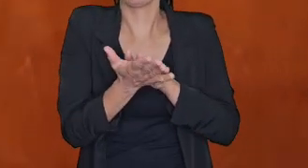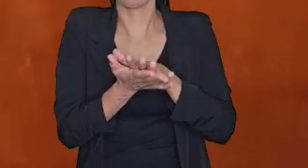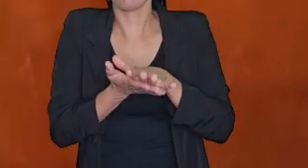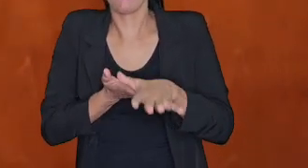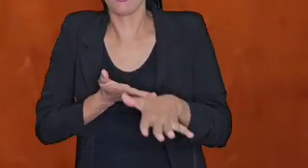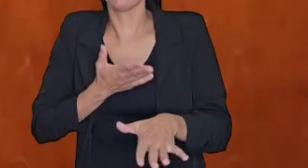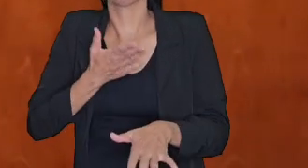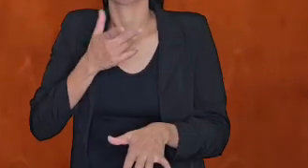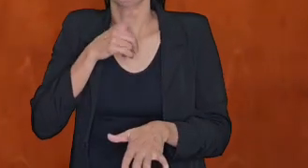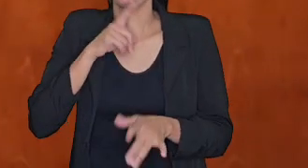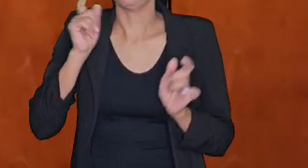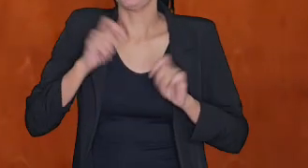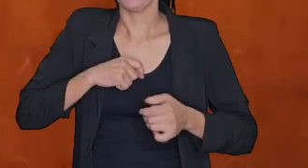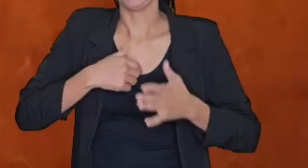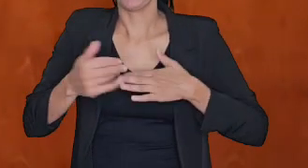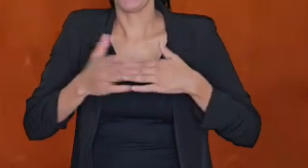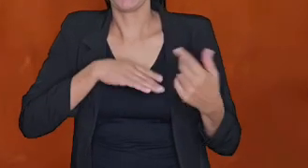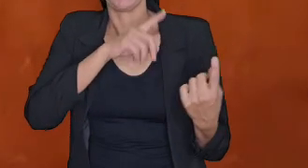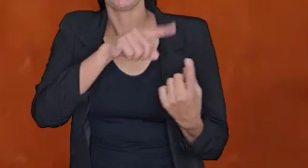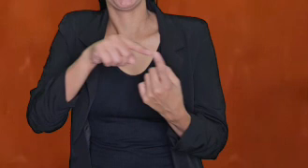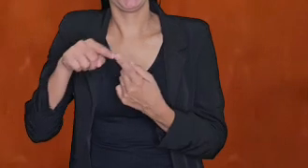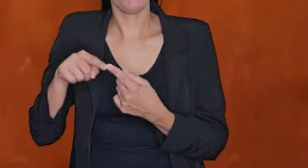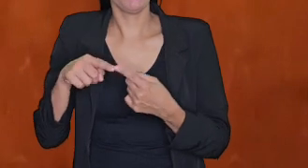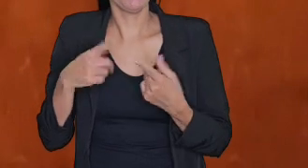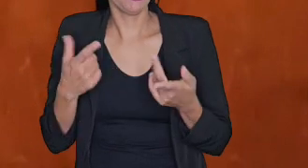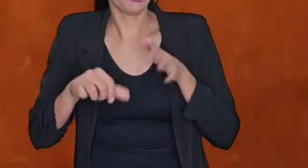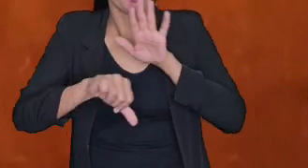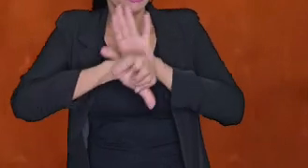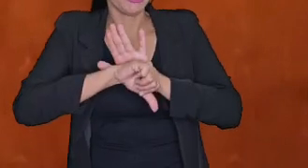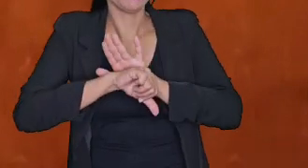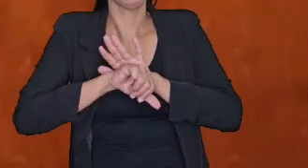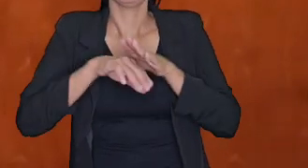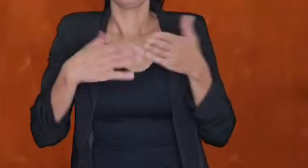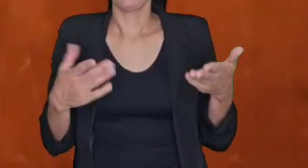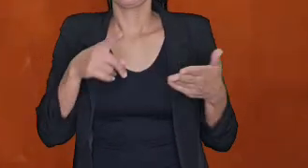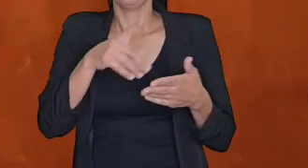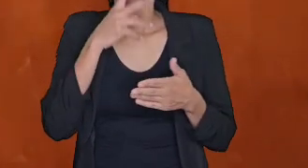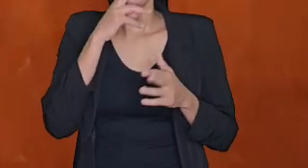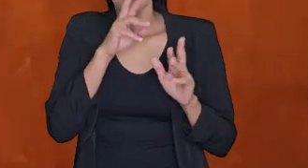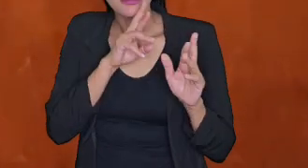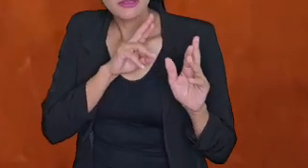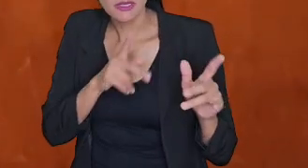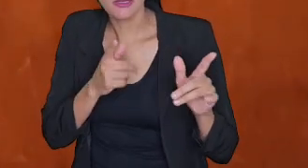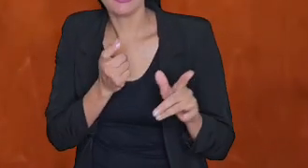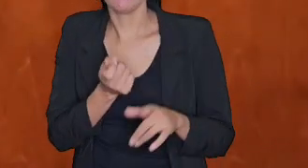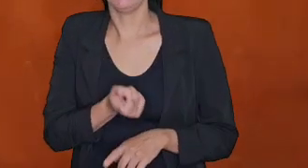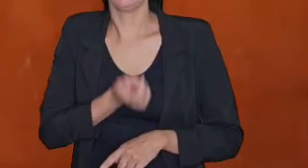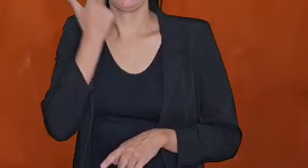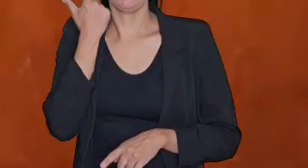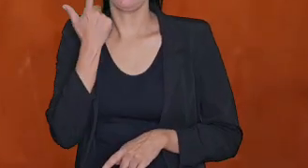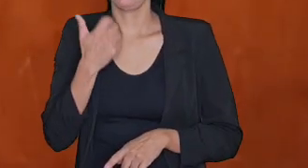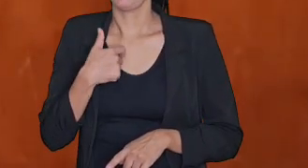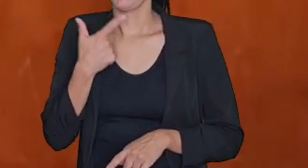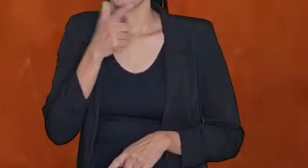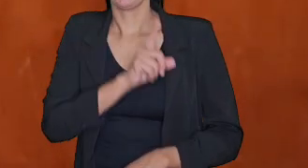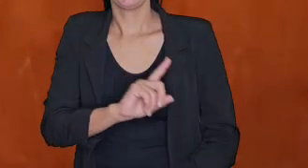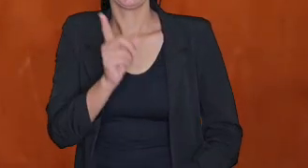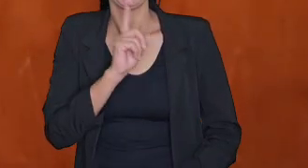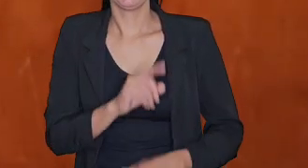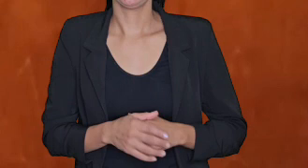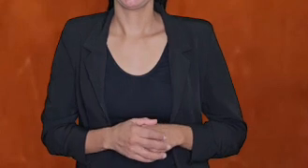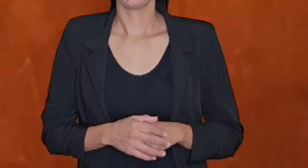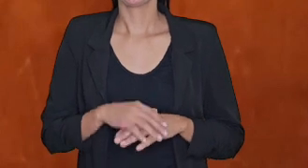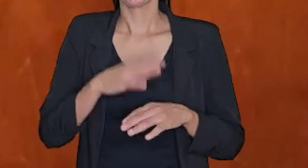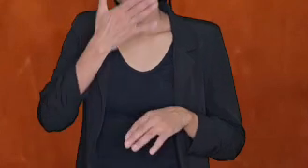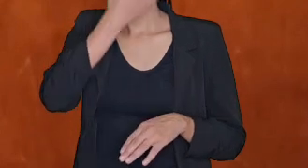de crime de lavagem de dinheiro, que pode ser qualquer tipo, né, criminal. É isso. Então, tá muito atípico, tá